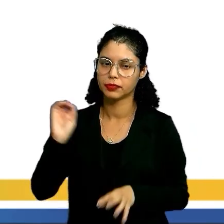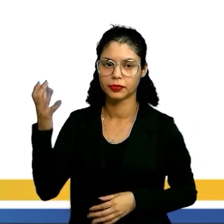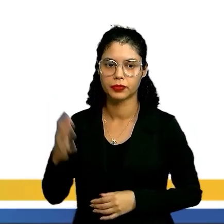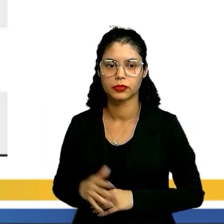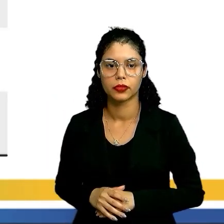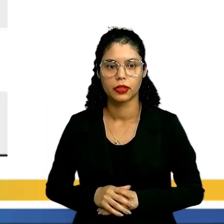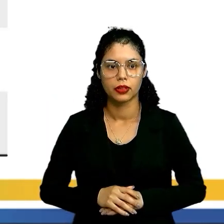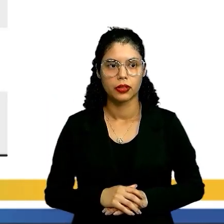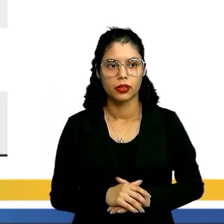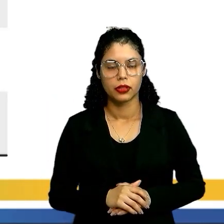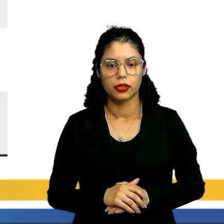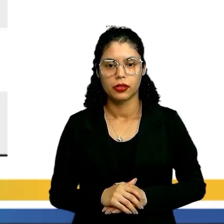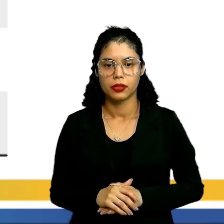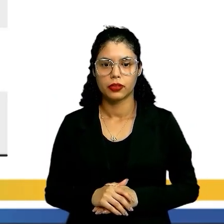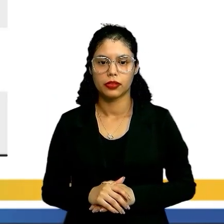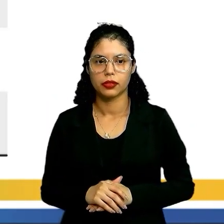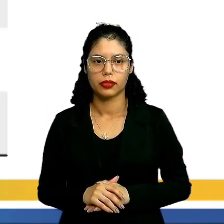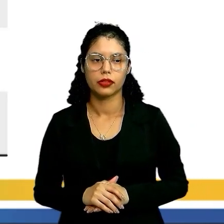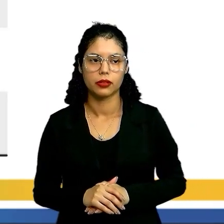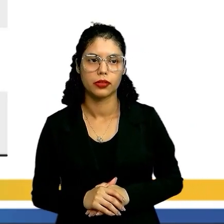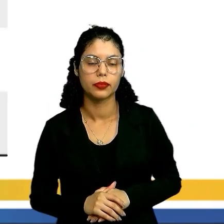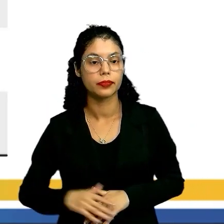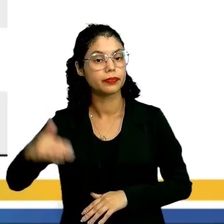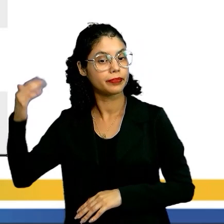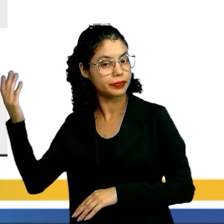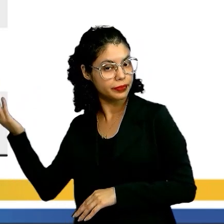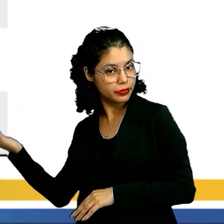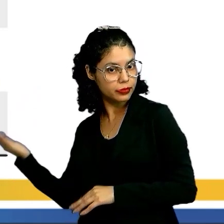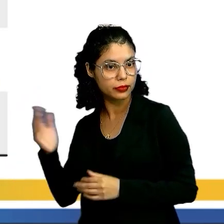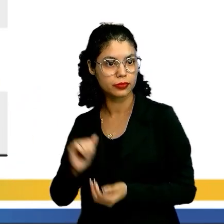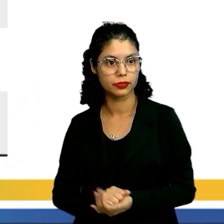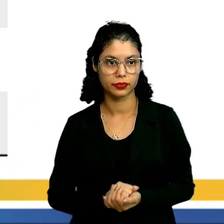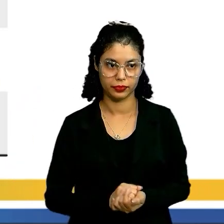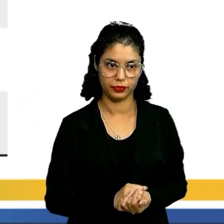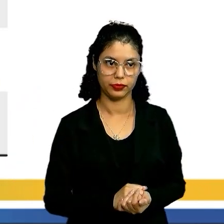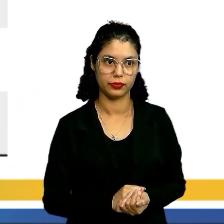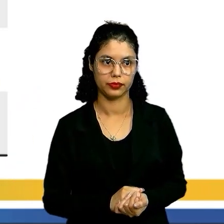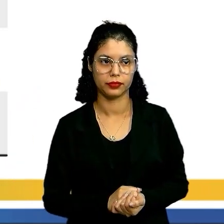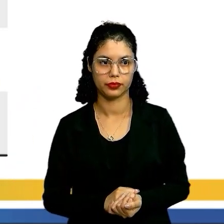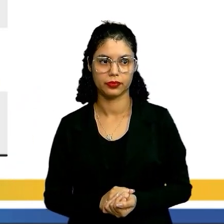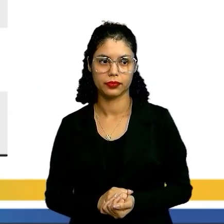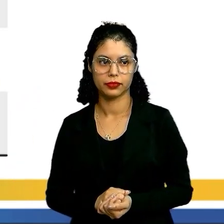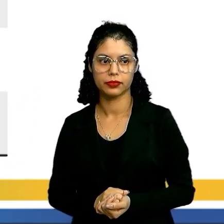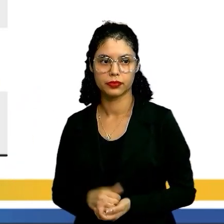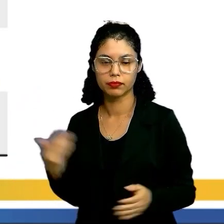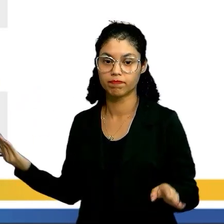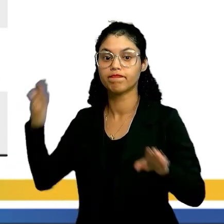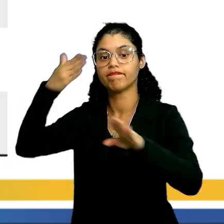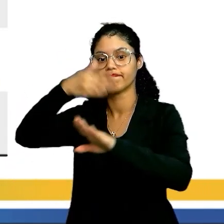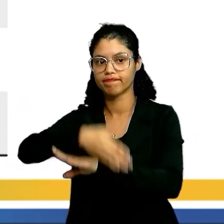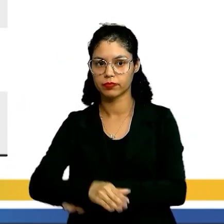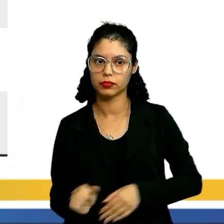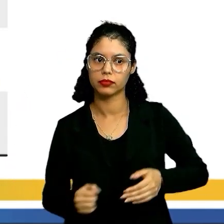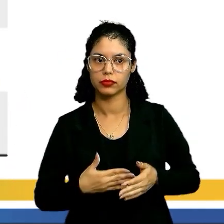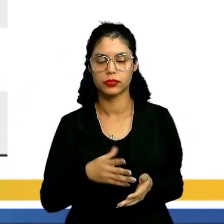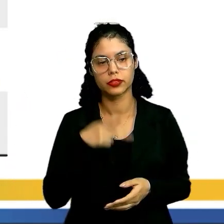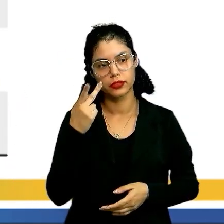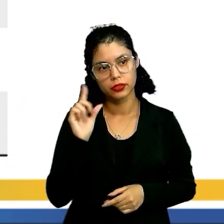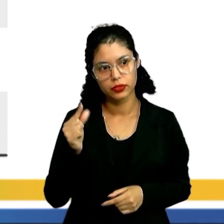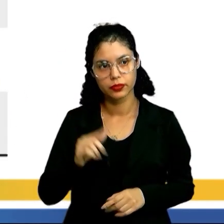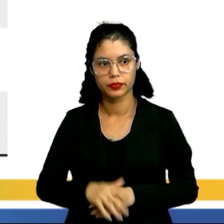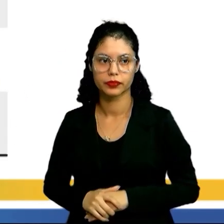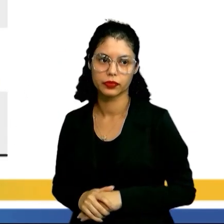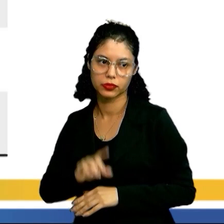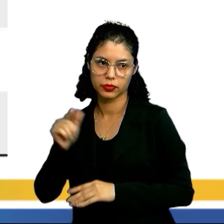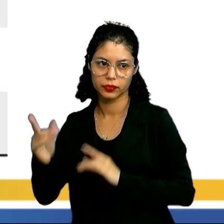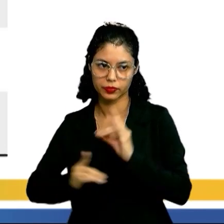funciona. E como eu falei, pessoal, eu não vou, né, entrar muito, mas a gente vai falar.